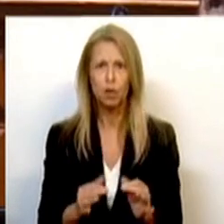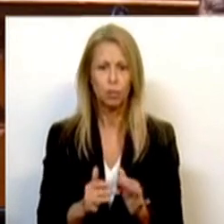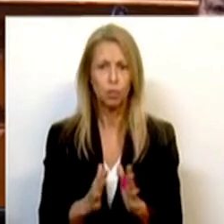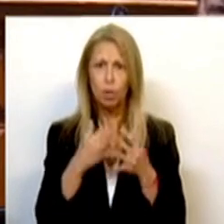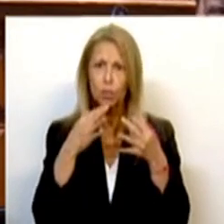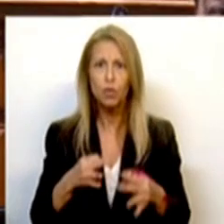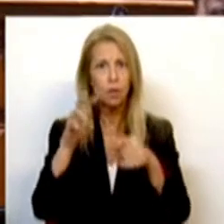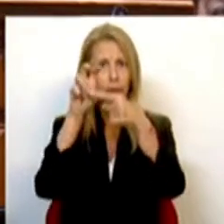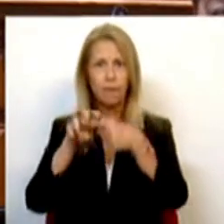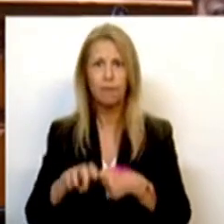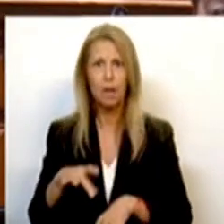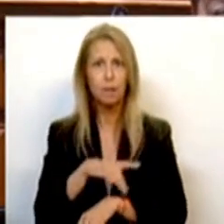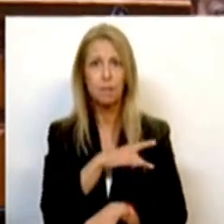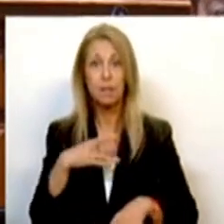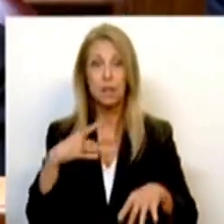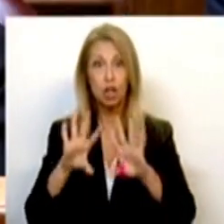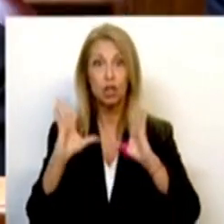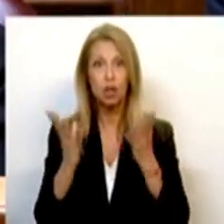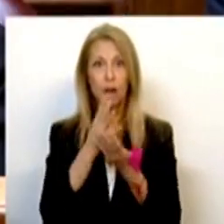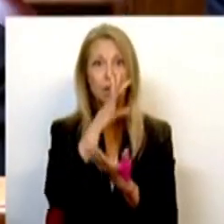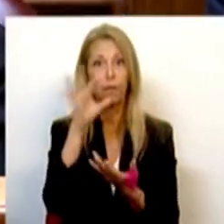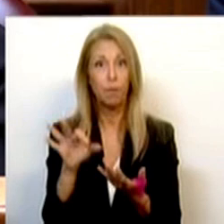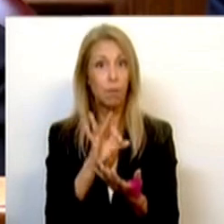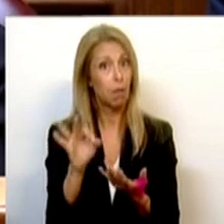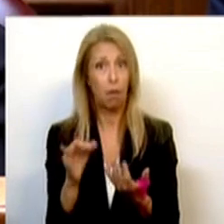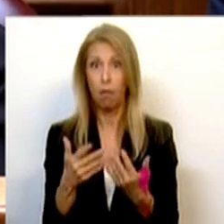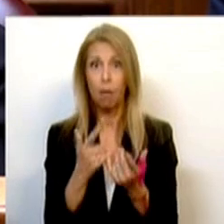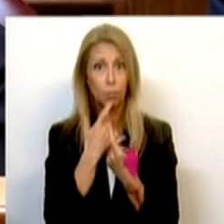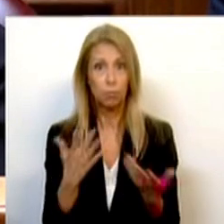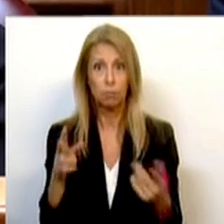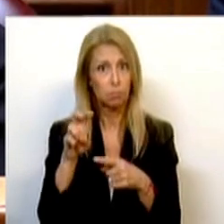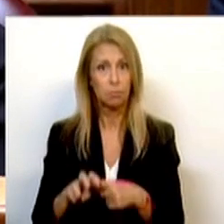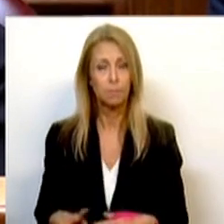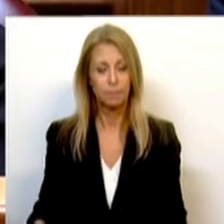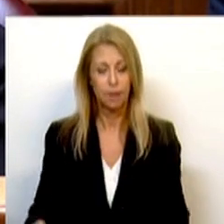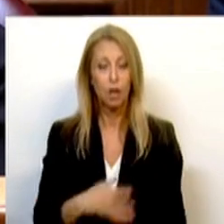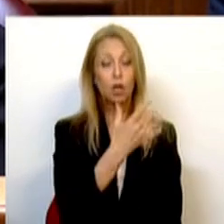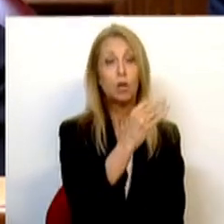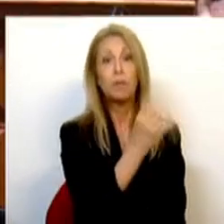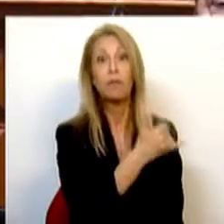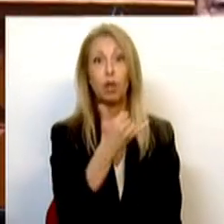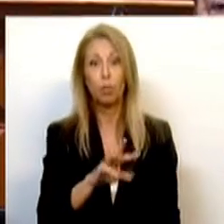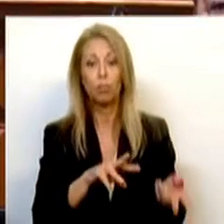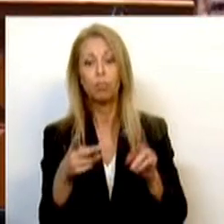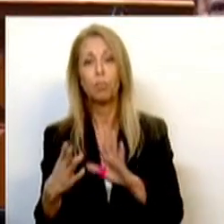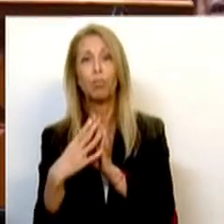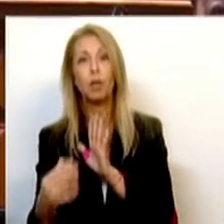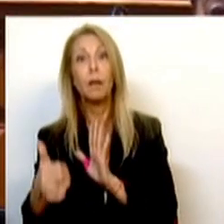todas as vagas para Medicina Geral e Familiar. Em 2022 transitaram para o modelo B